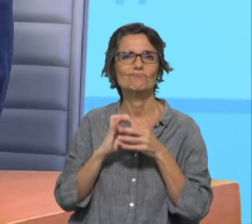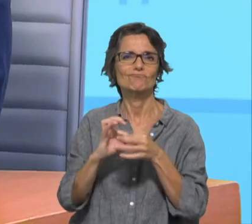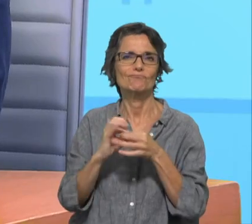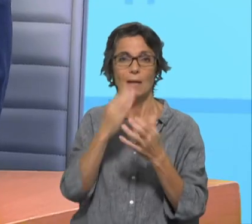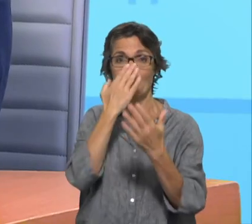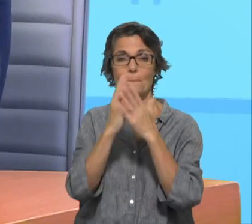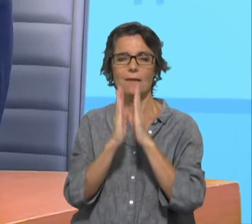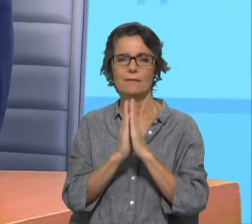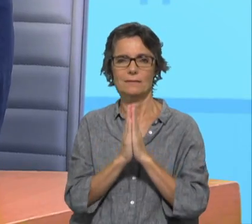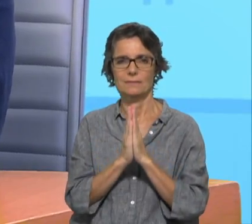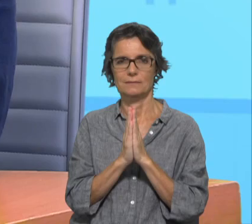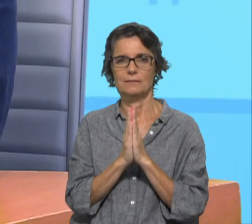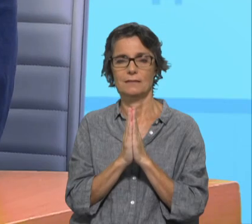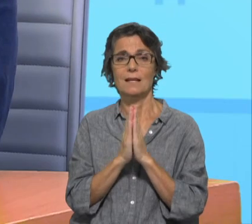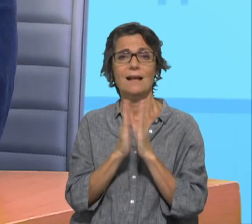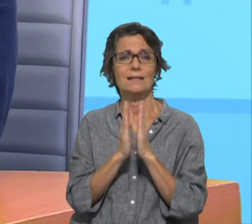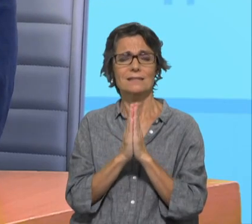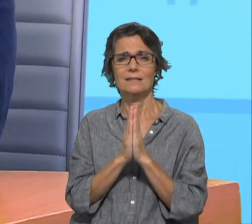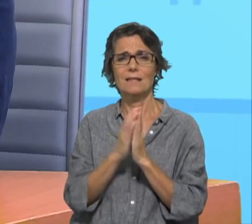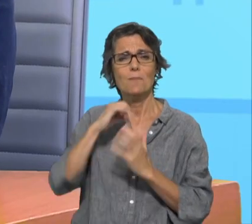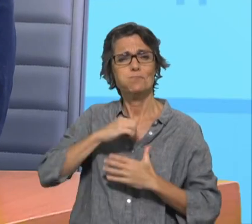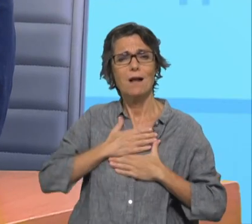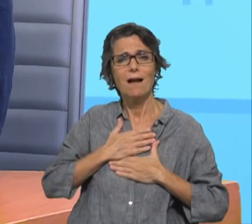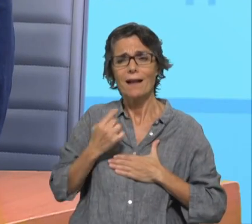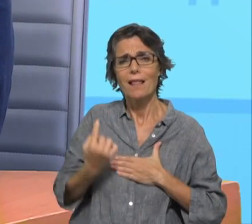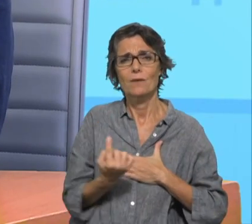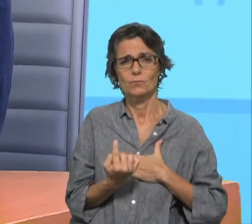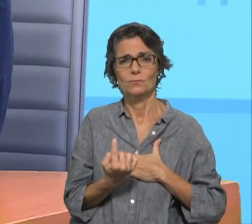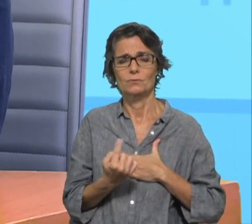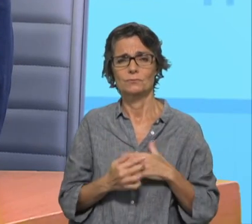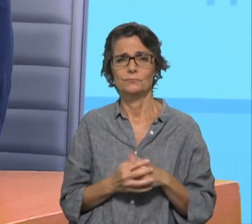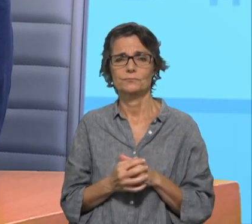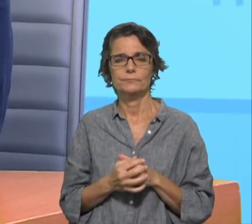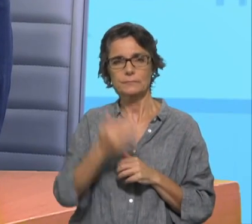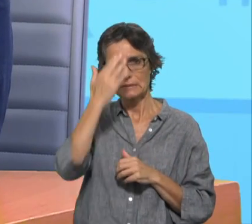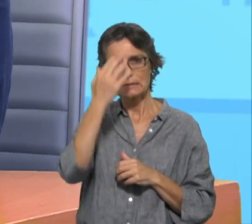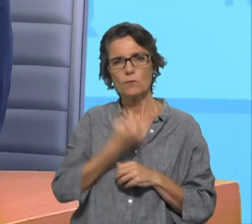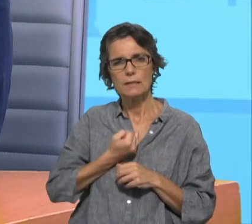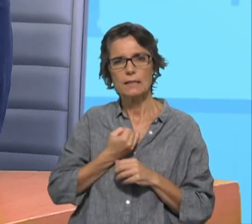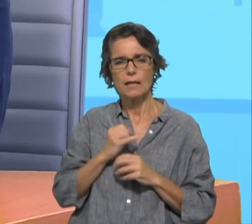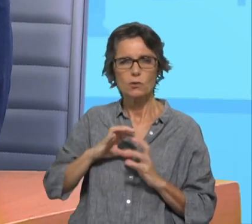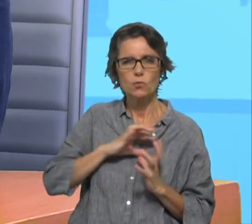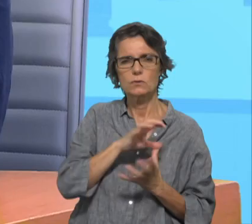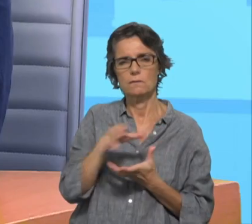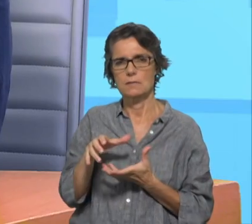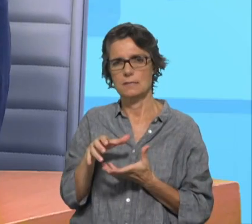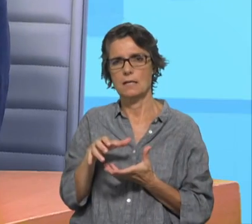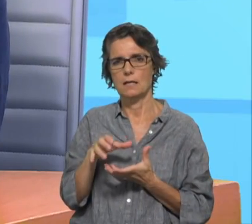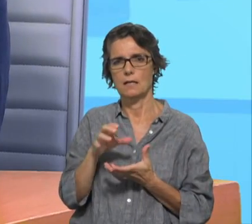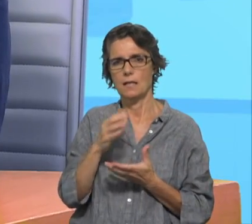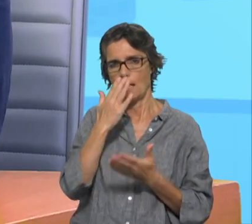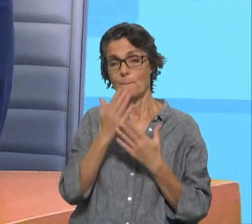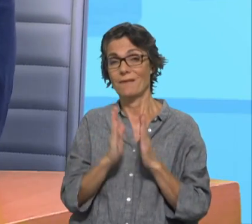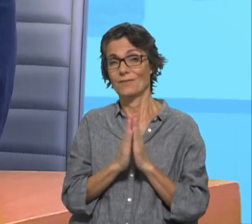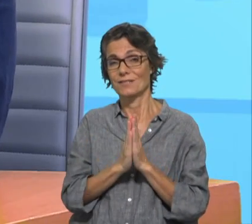ser um acessório na nossa vida cristã. E afirma essa identidade universal do catolicismo em torno da Eucaristia.